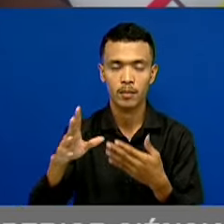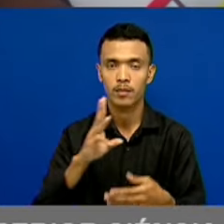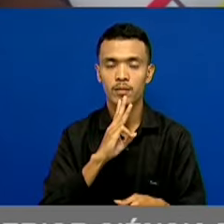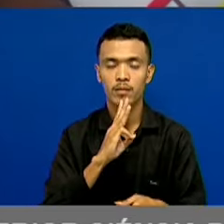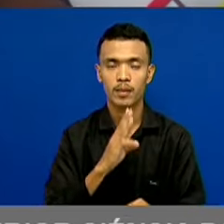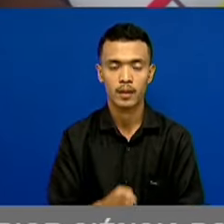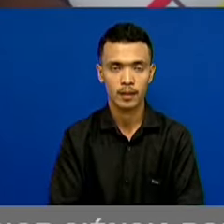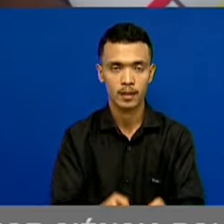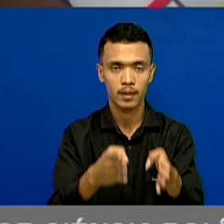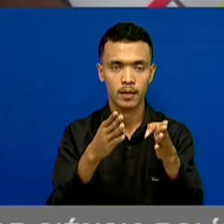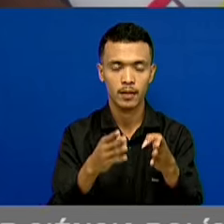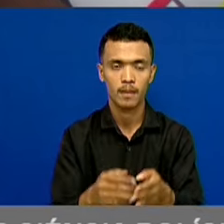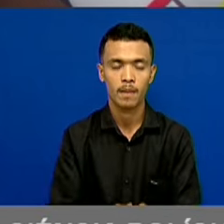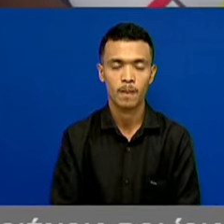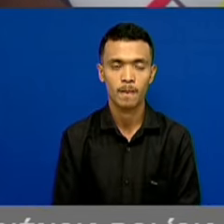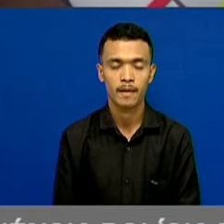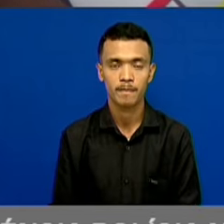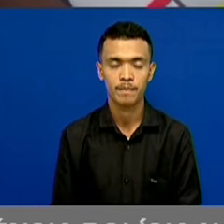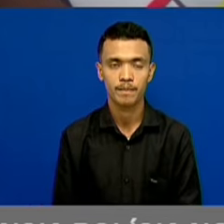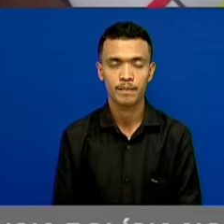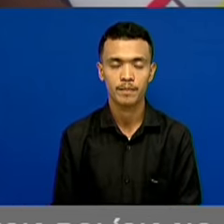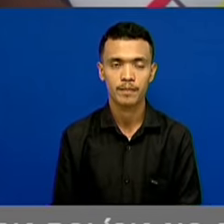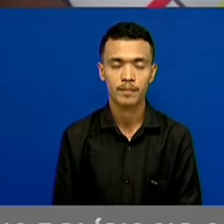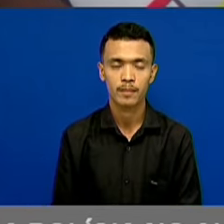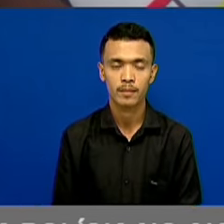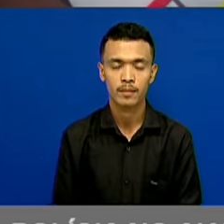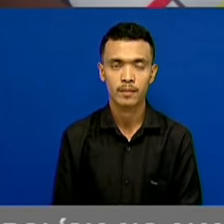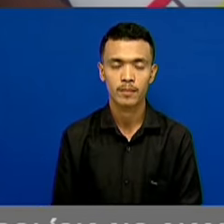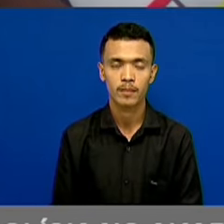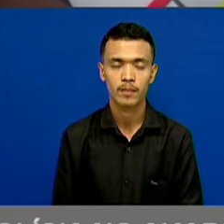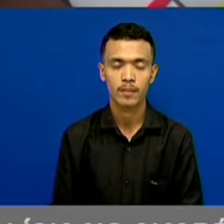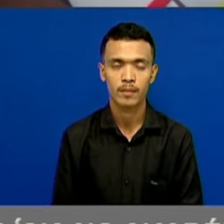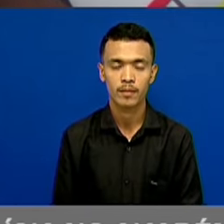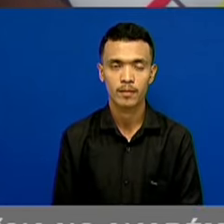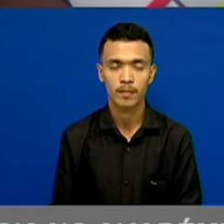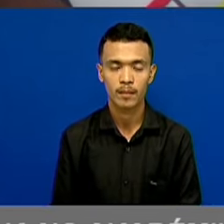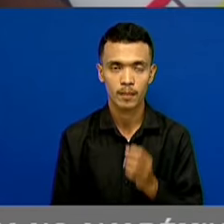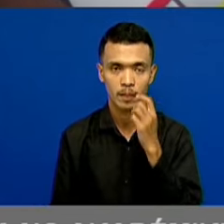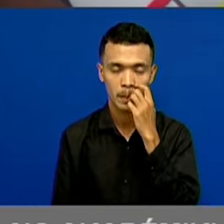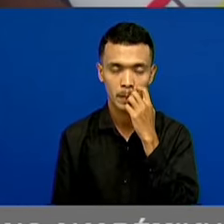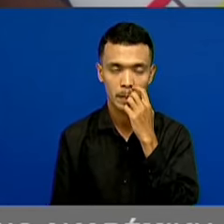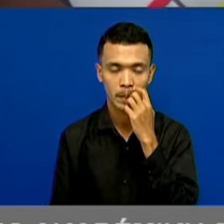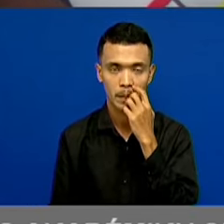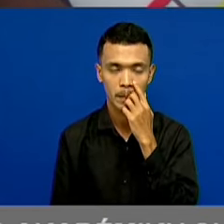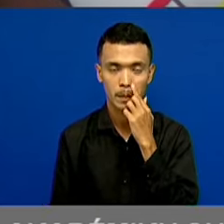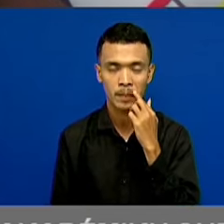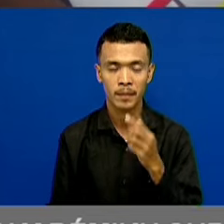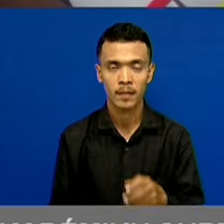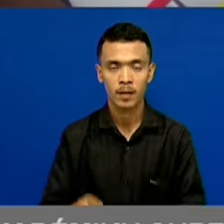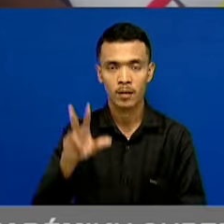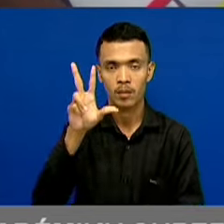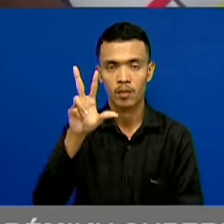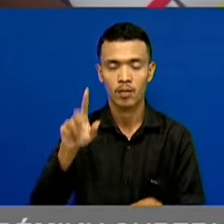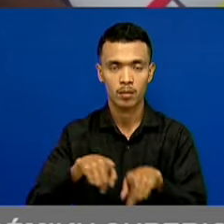Bedalan ka esgoto Shira. PLN, pessoal limpeza esgotos. Bedalan Shira, Valeta Shira. Tolo, a tu companhia